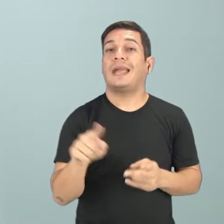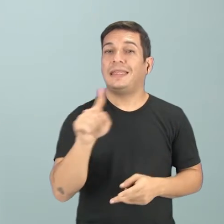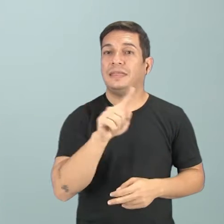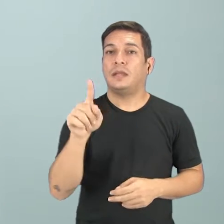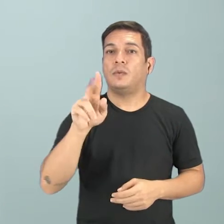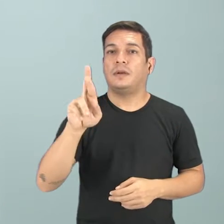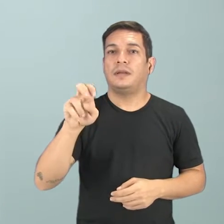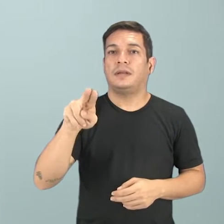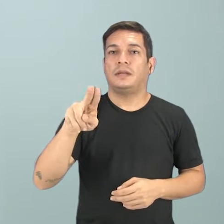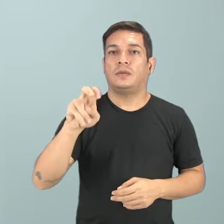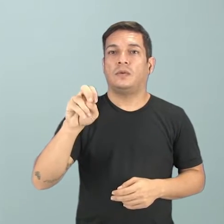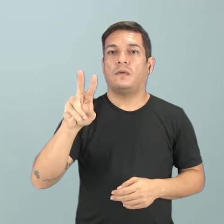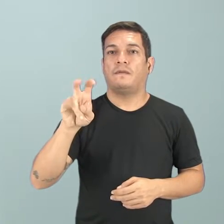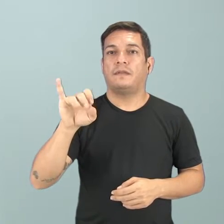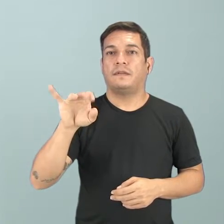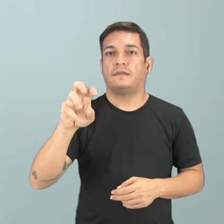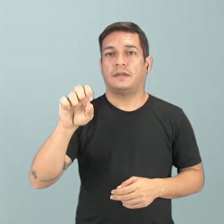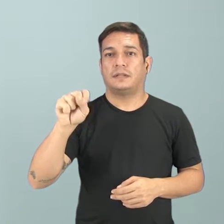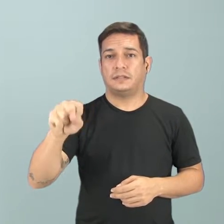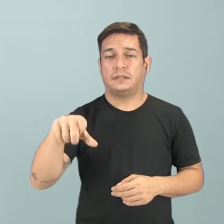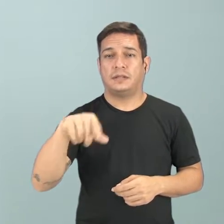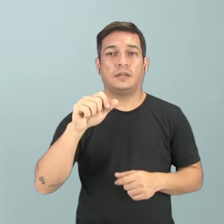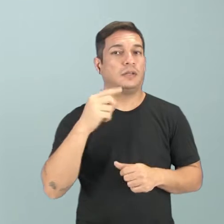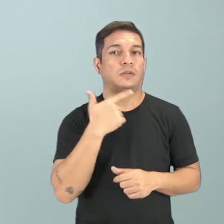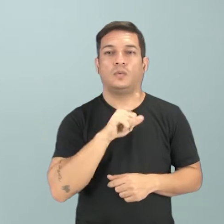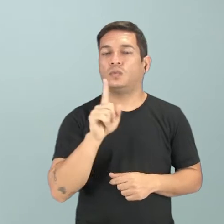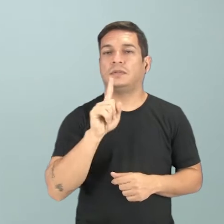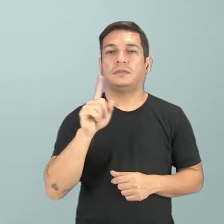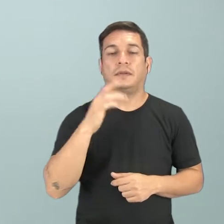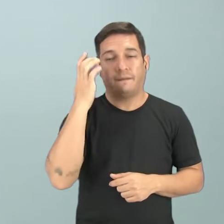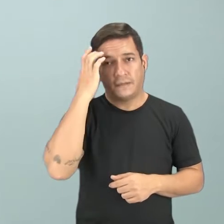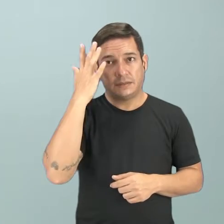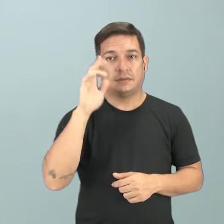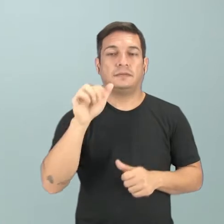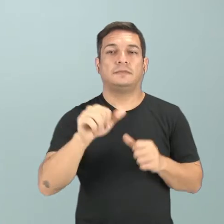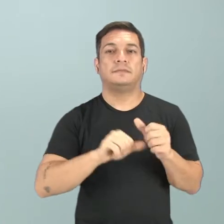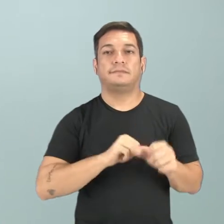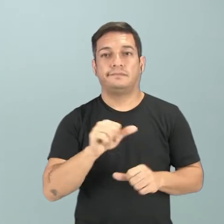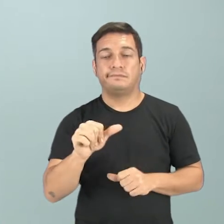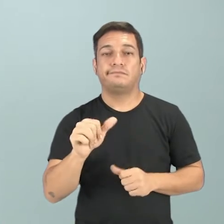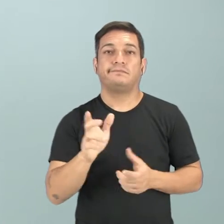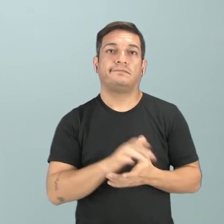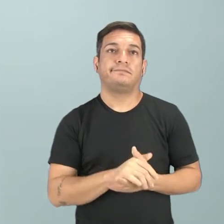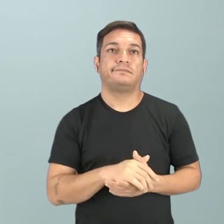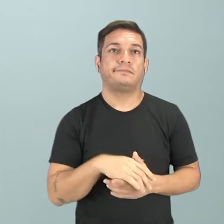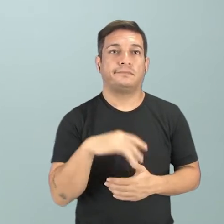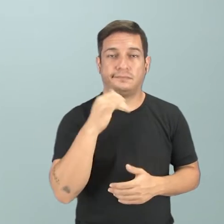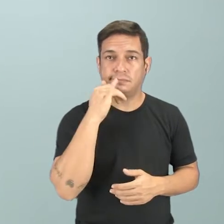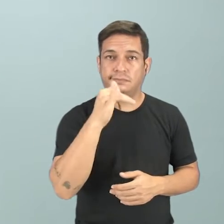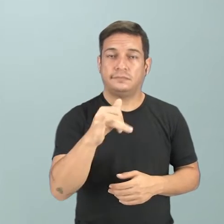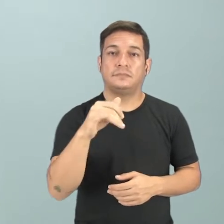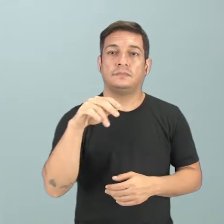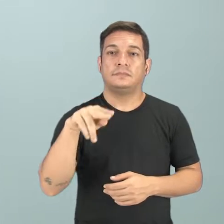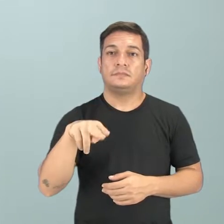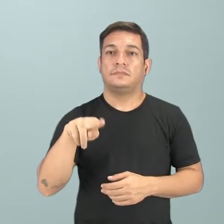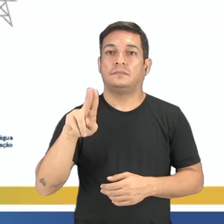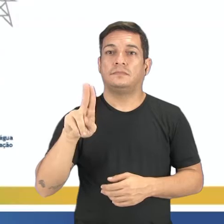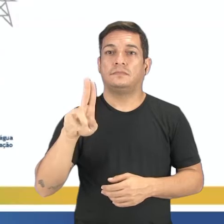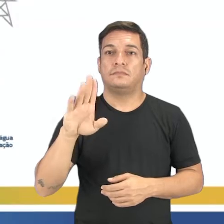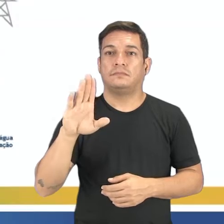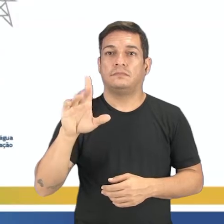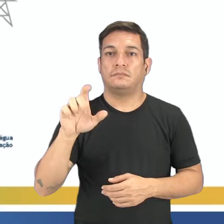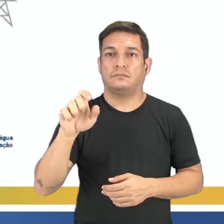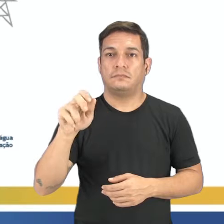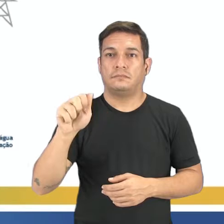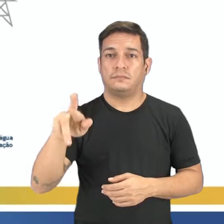não renováveis é que você não consegue renovar com facilidade. A energia nuclear, que é o que nós